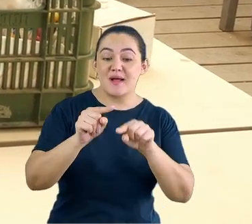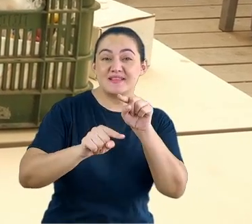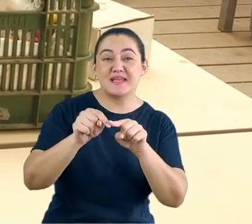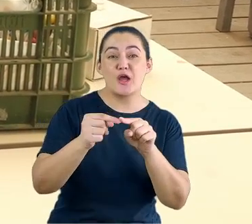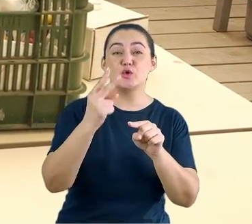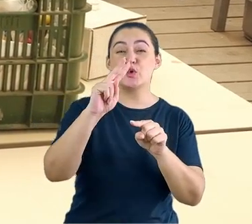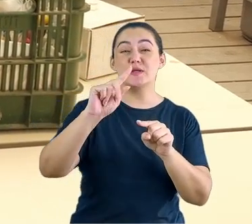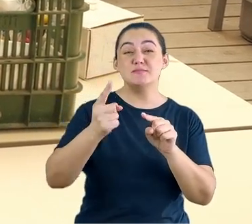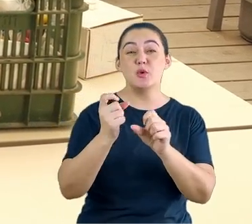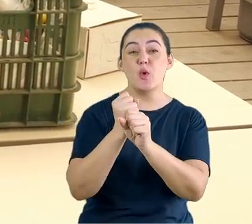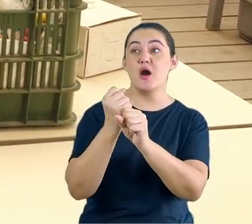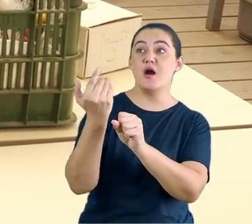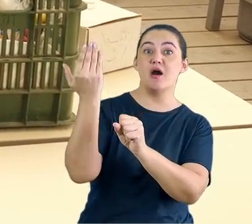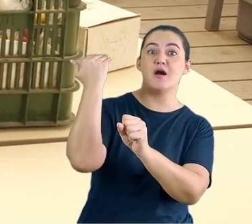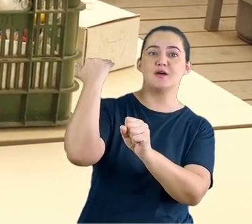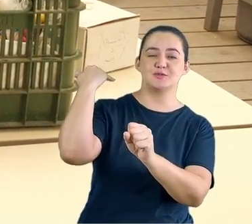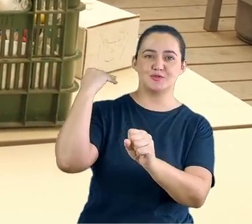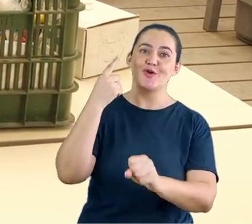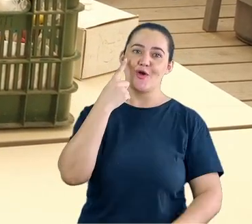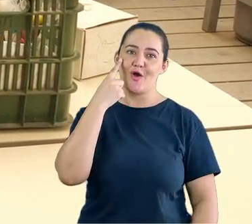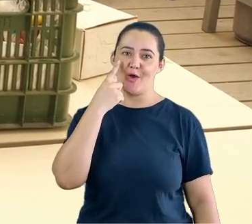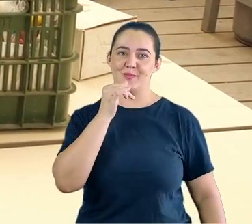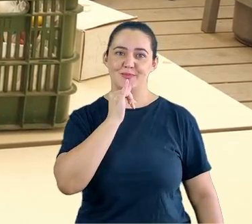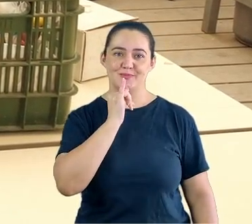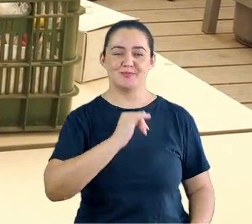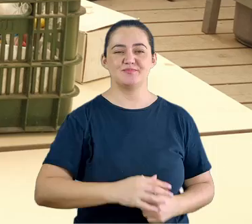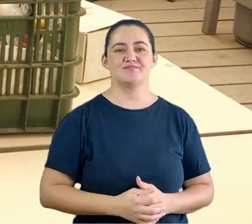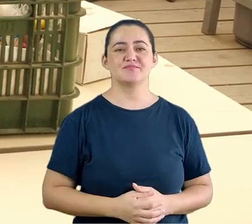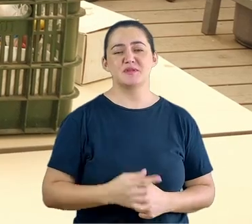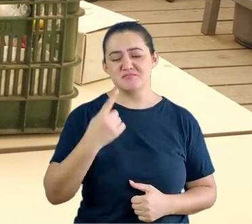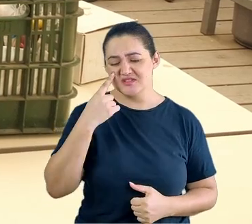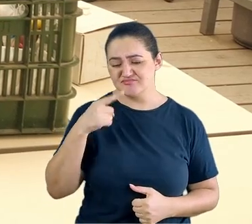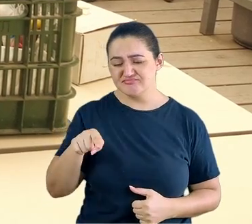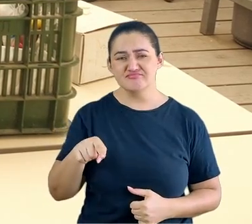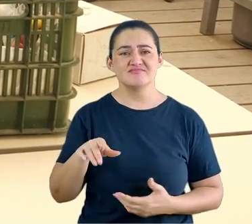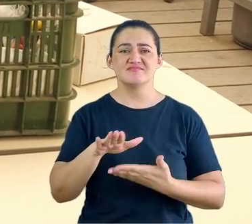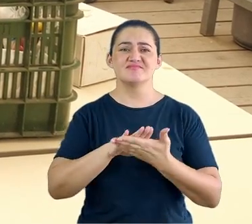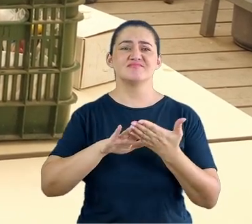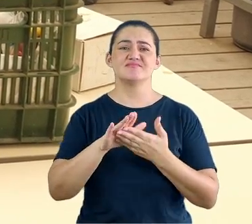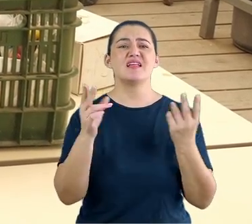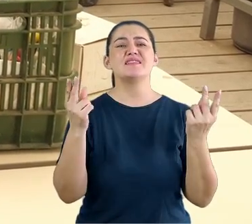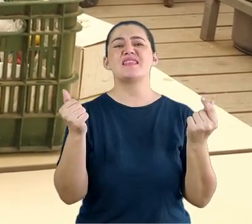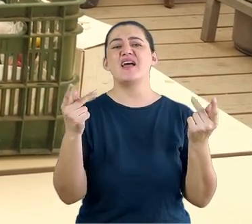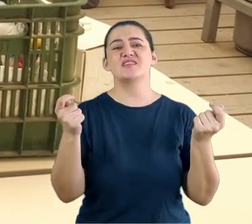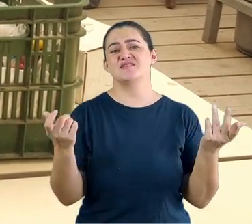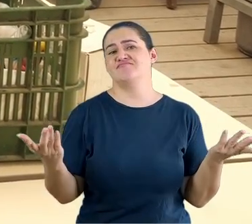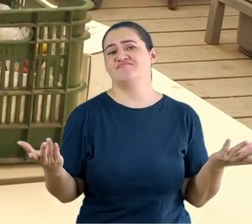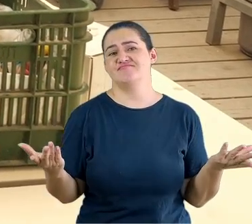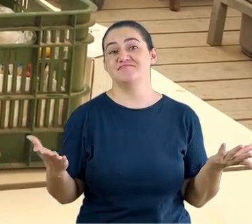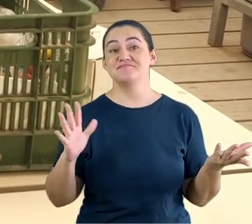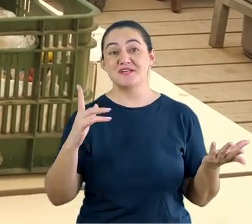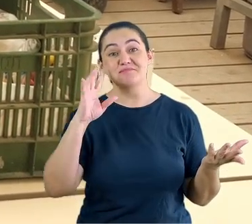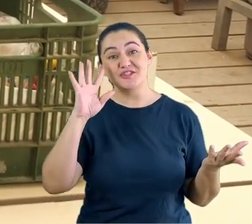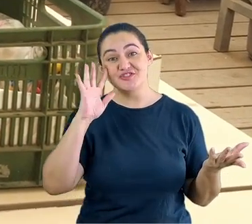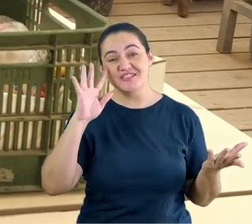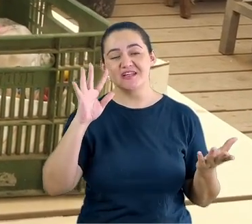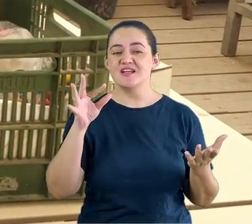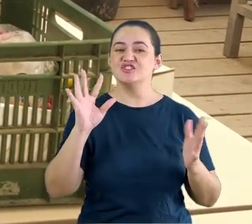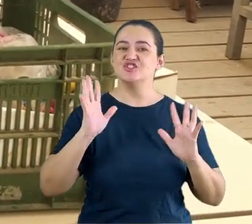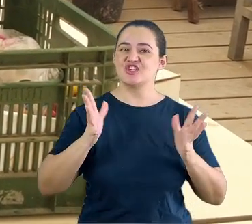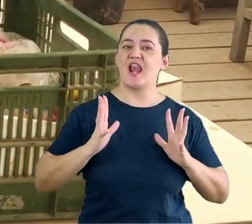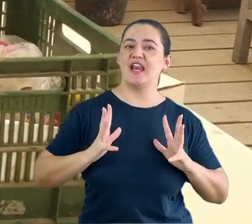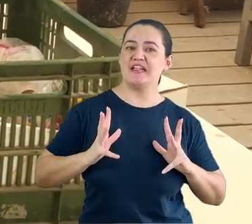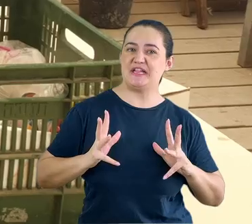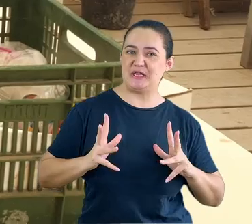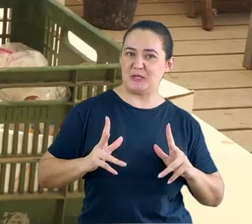anos e mostrar uma história para você. Olha isso aqui, por exemplo. Você pensa que não é nada. Agora imagina tudo isso aqui que agora está limpinho,